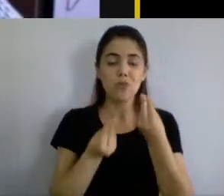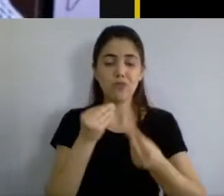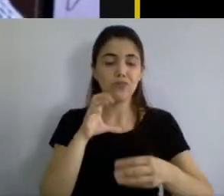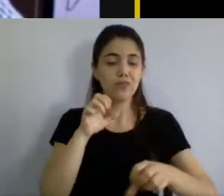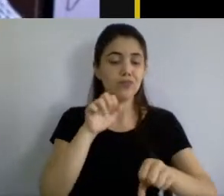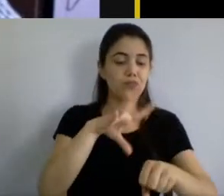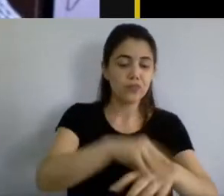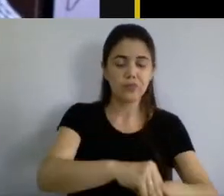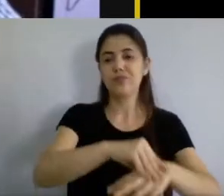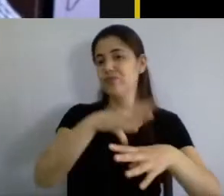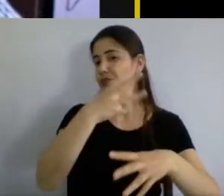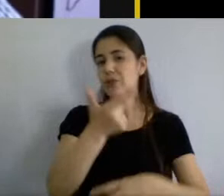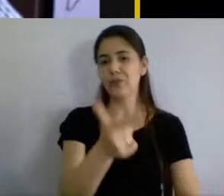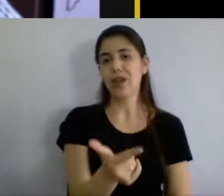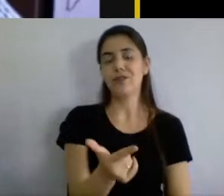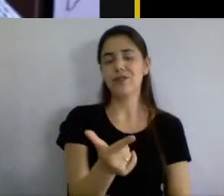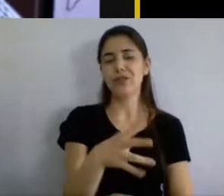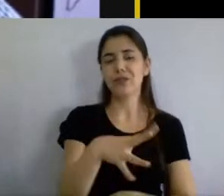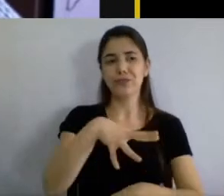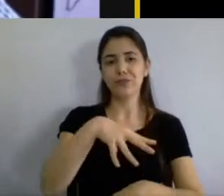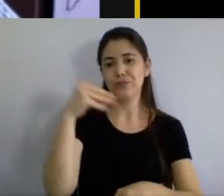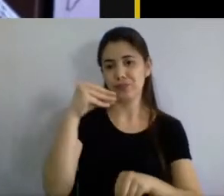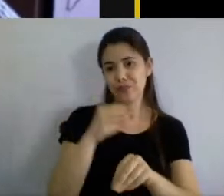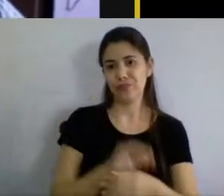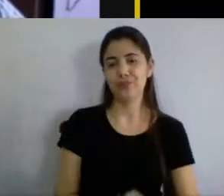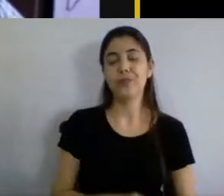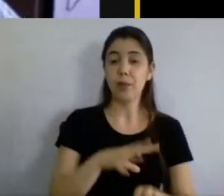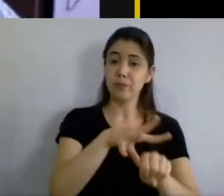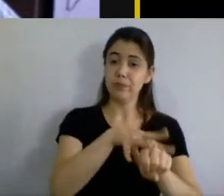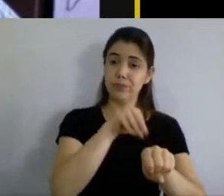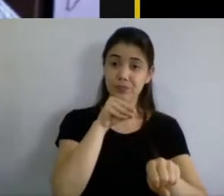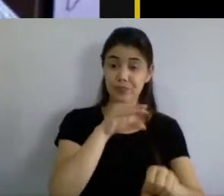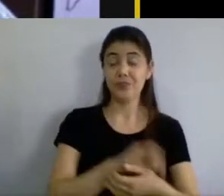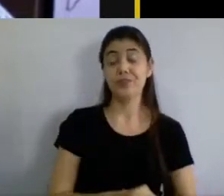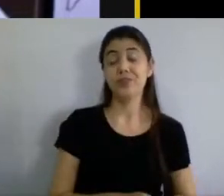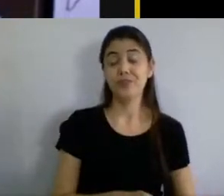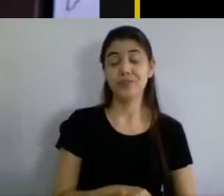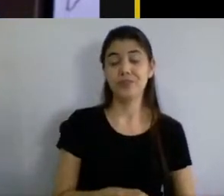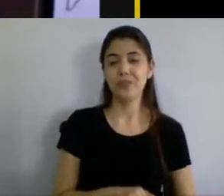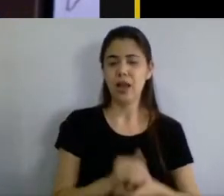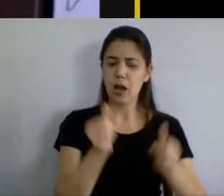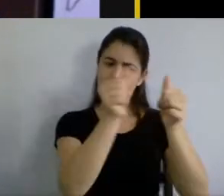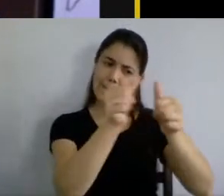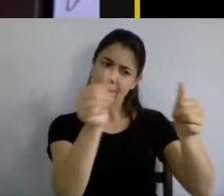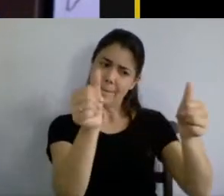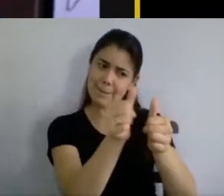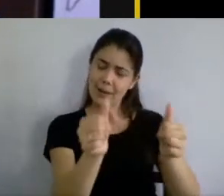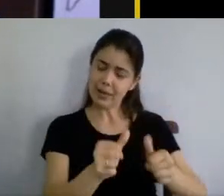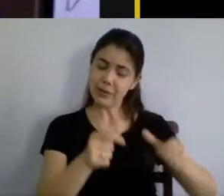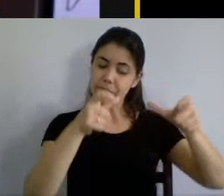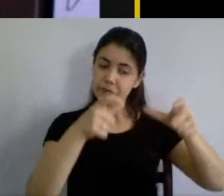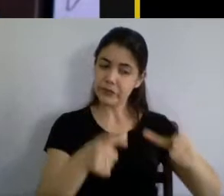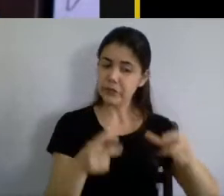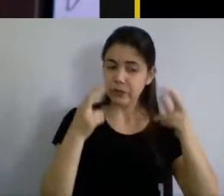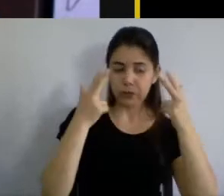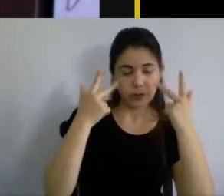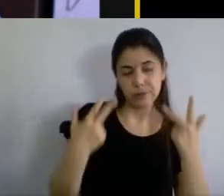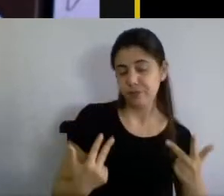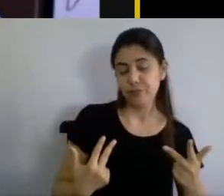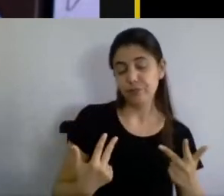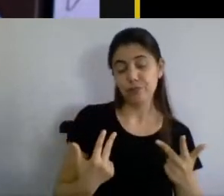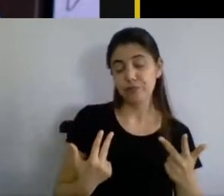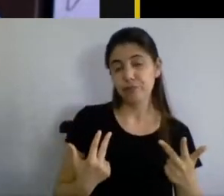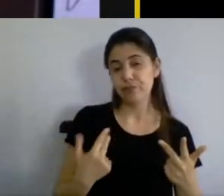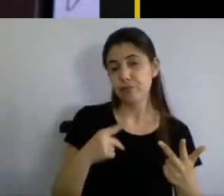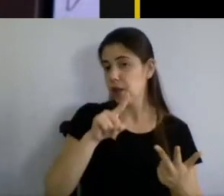a imagem do lugar comum, ela é semelhante ao que se acredita